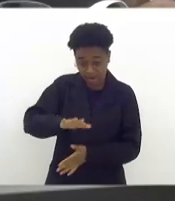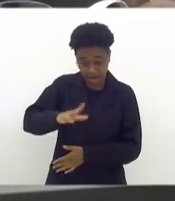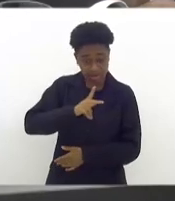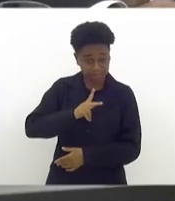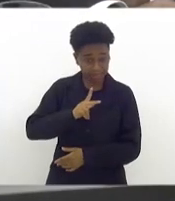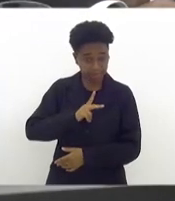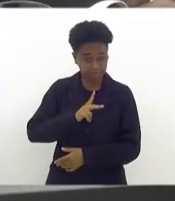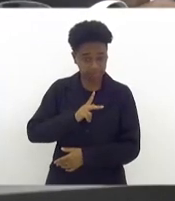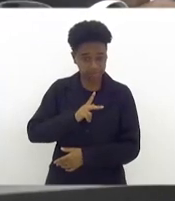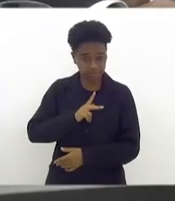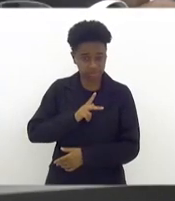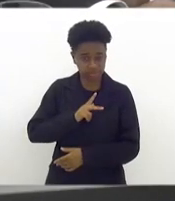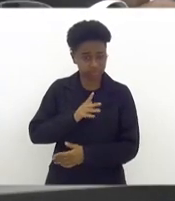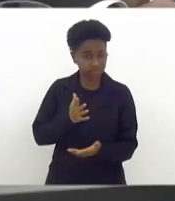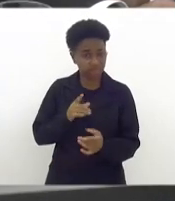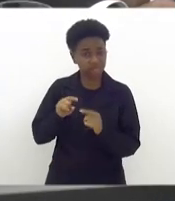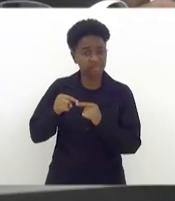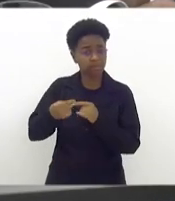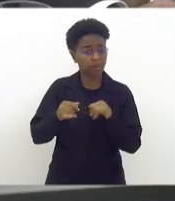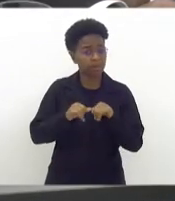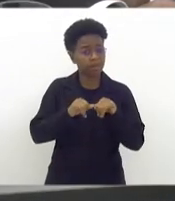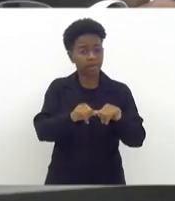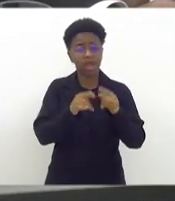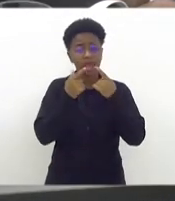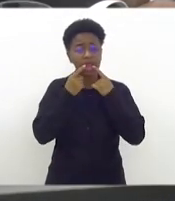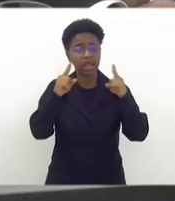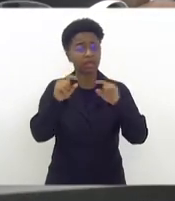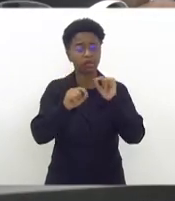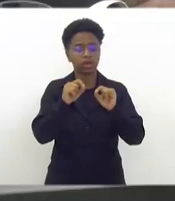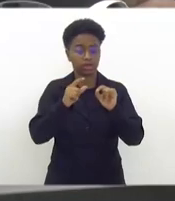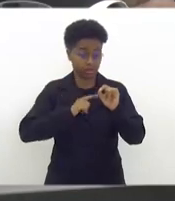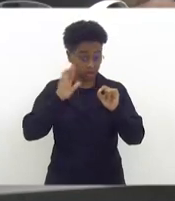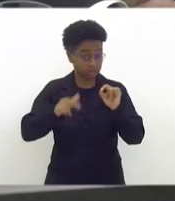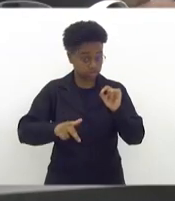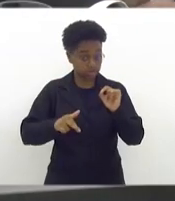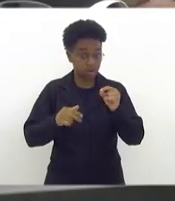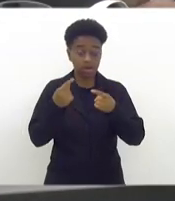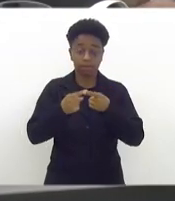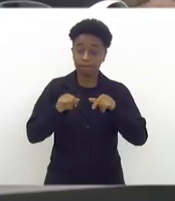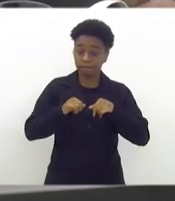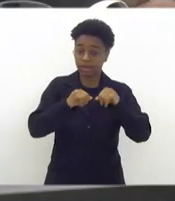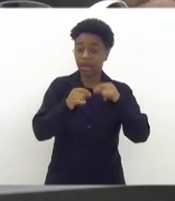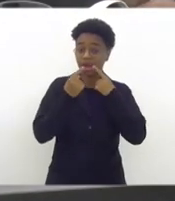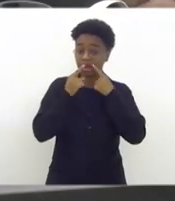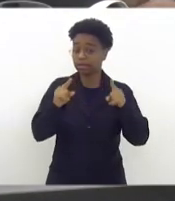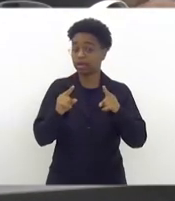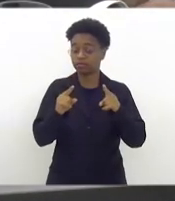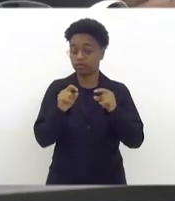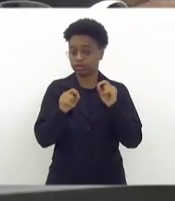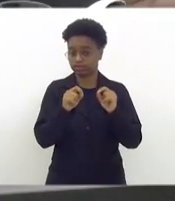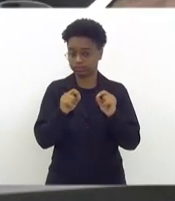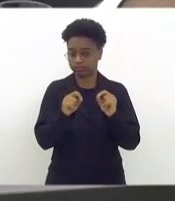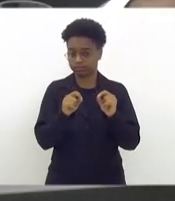privada. E depois, o que, que os supermercados reclamavam com razão? Eles reclamavam do seguinte,